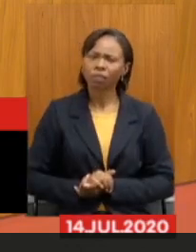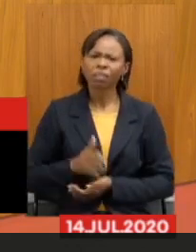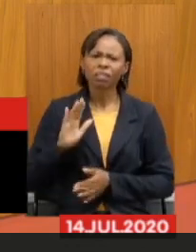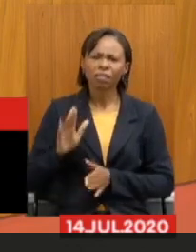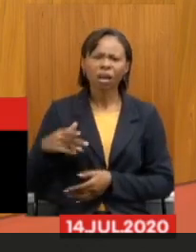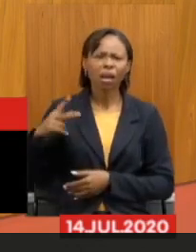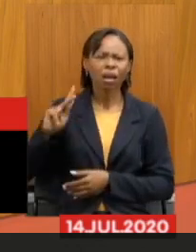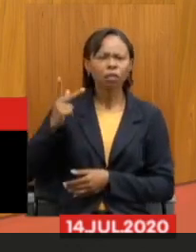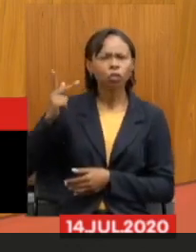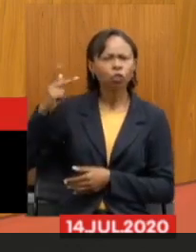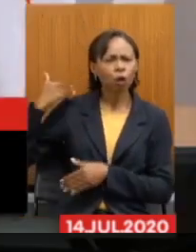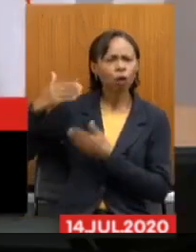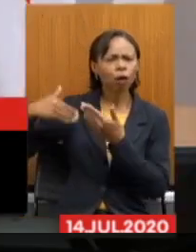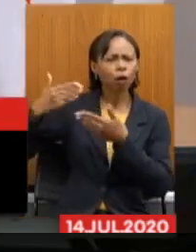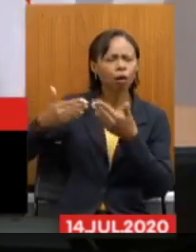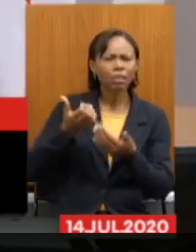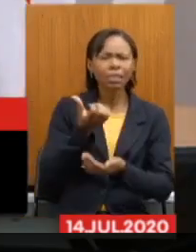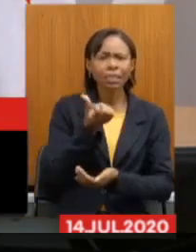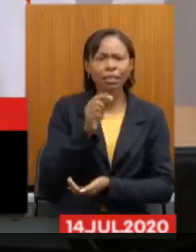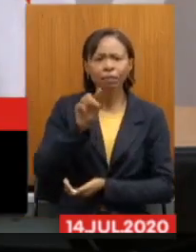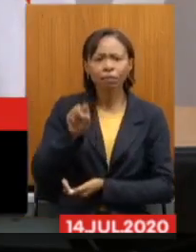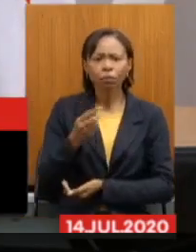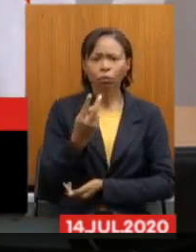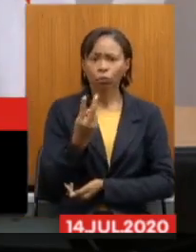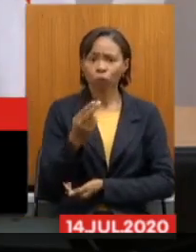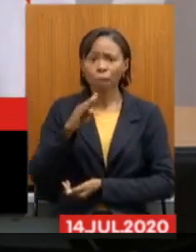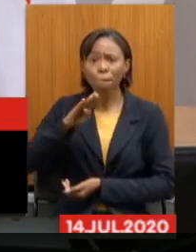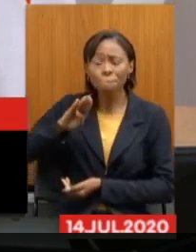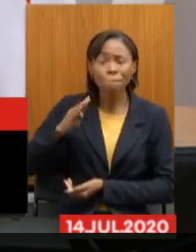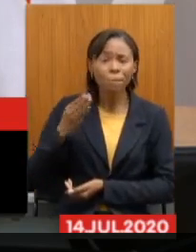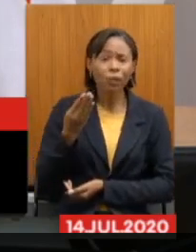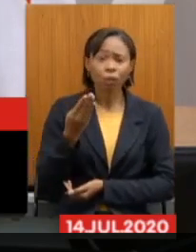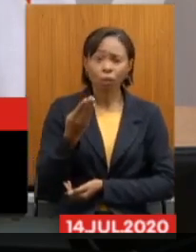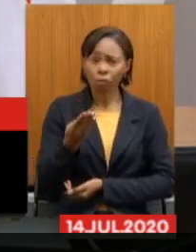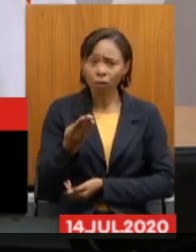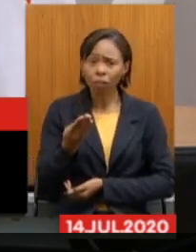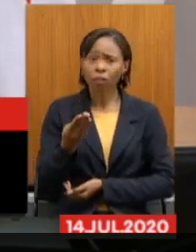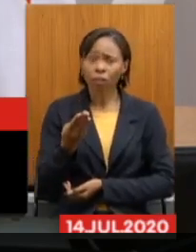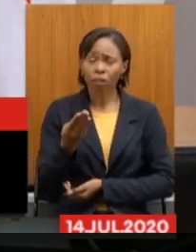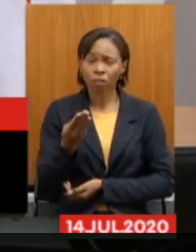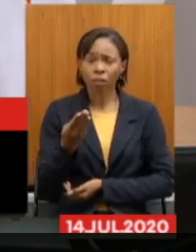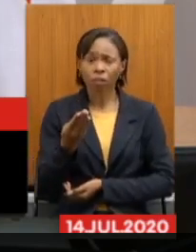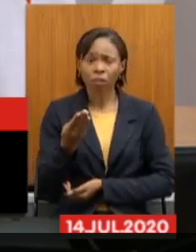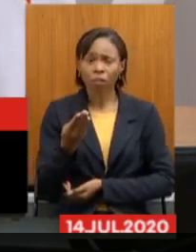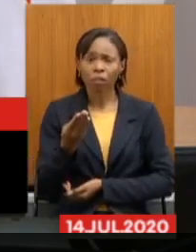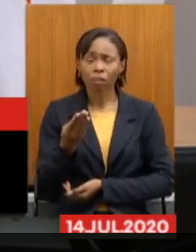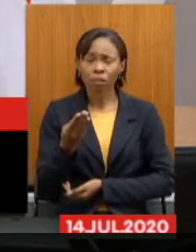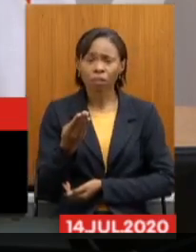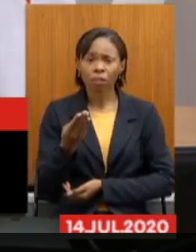de 6,2 bilhões em desonerações, deputada Beatriz,